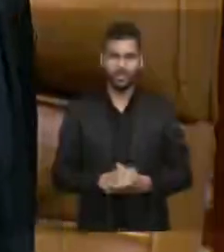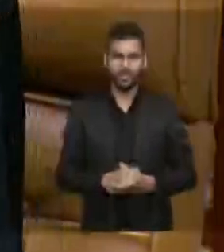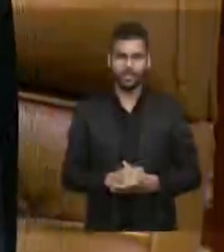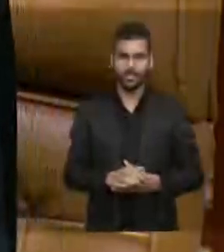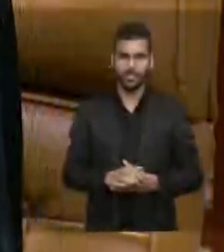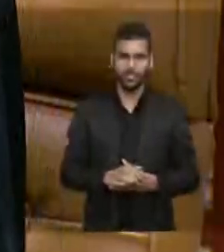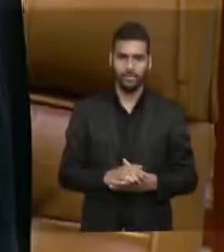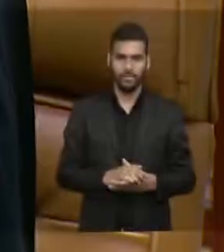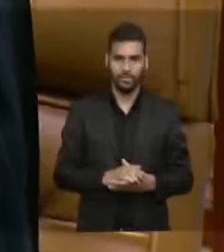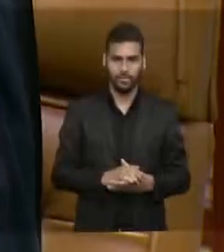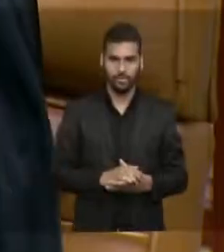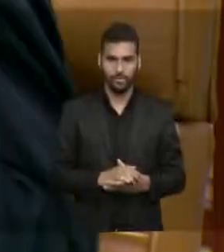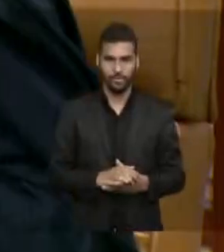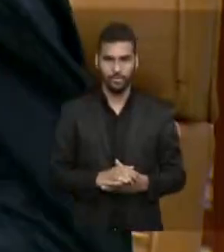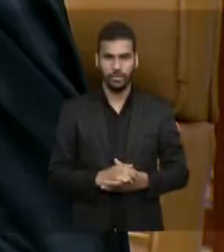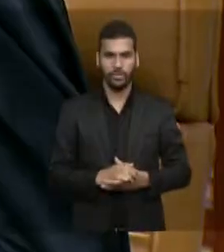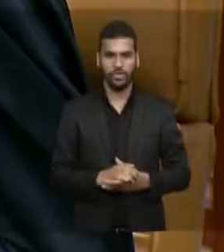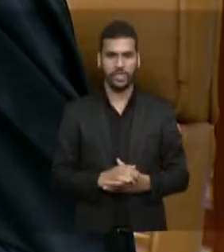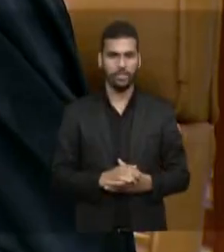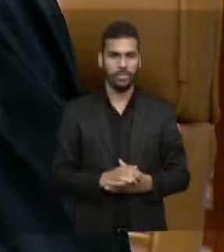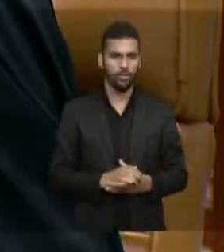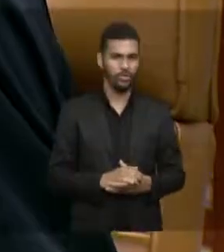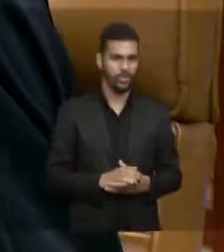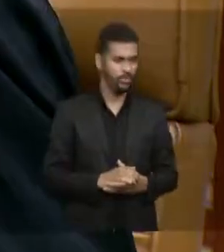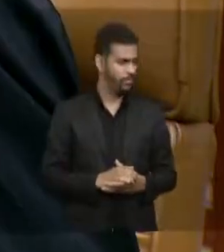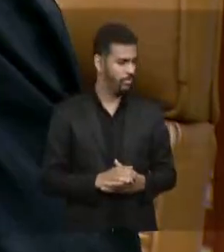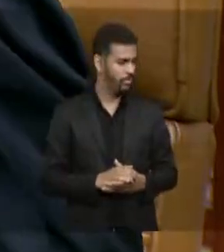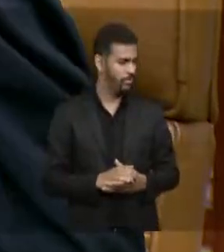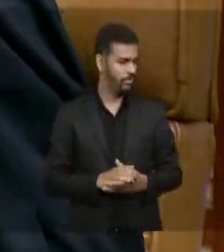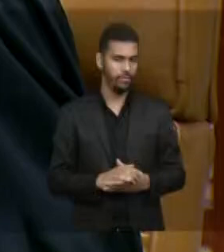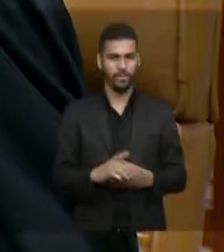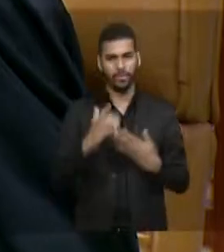cumprimenta o excelência Ministra Rosa